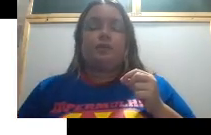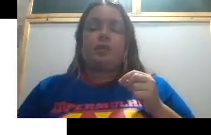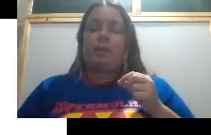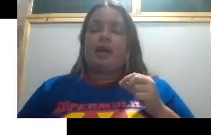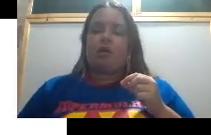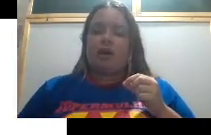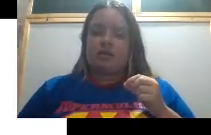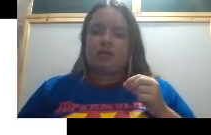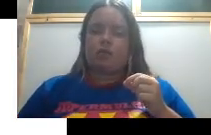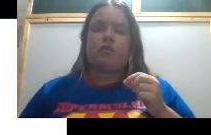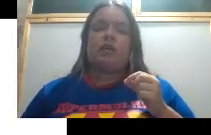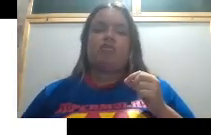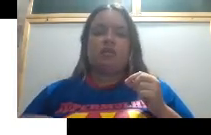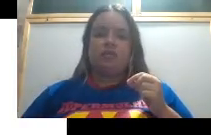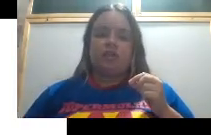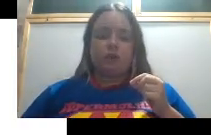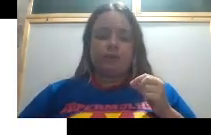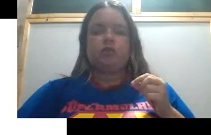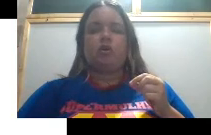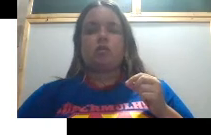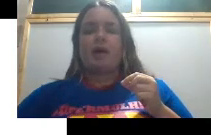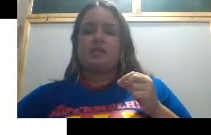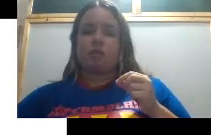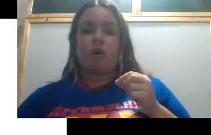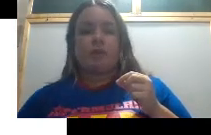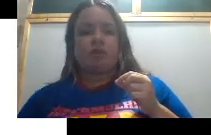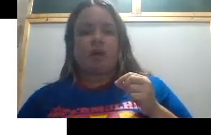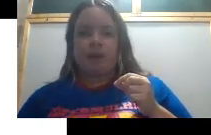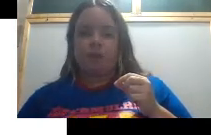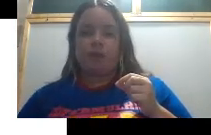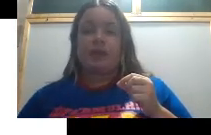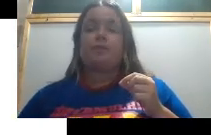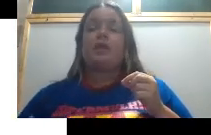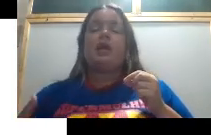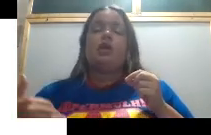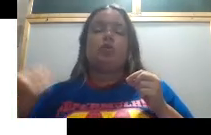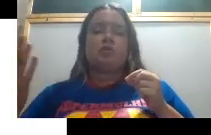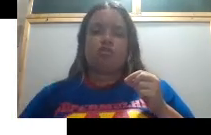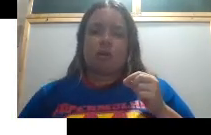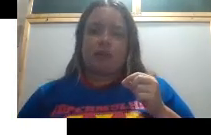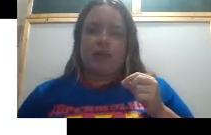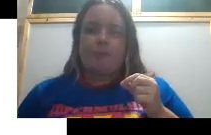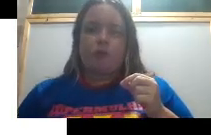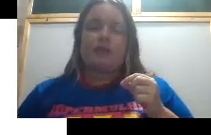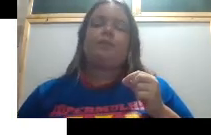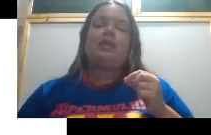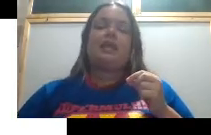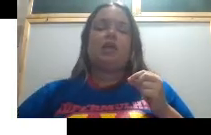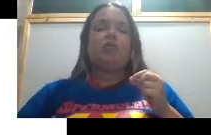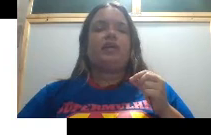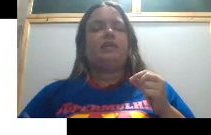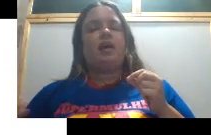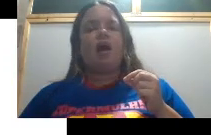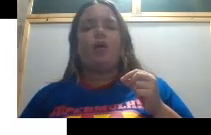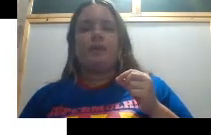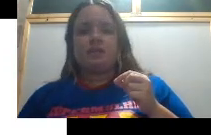no caderno para correção é a gente viu nosso país atualmente é uma república não sistema de república